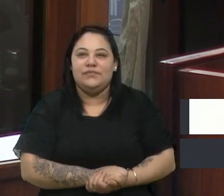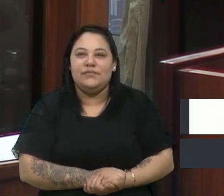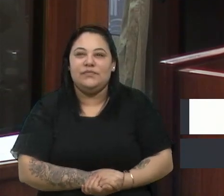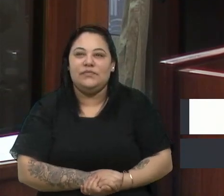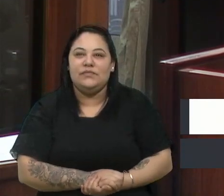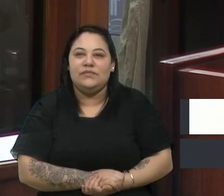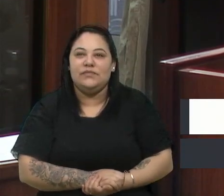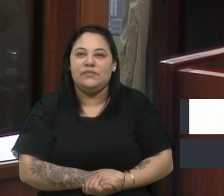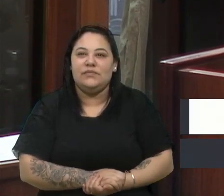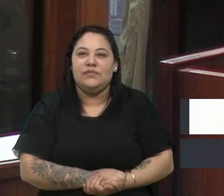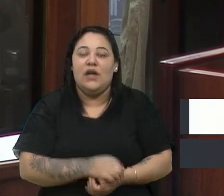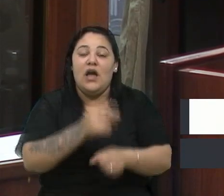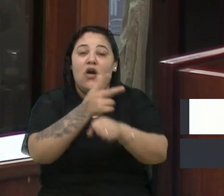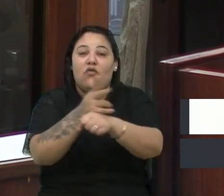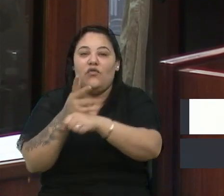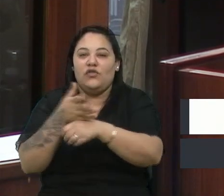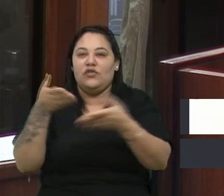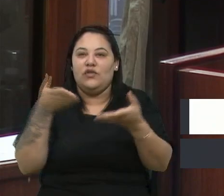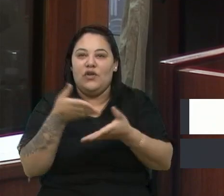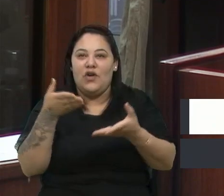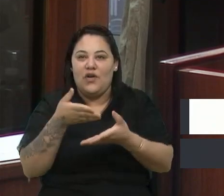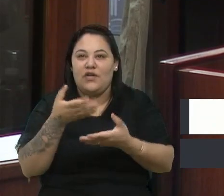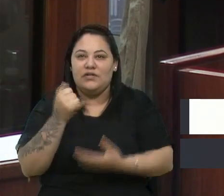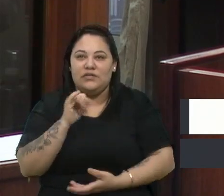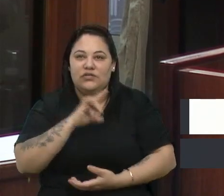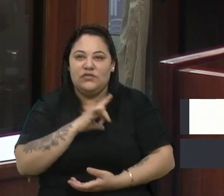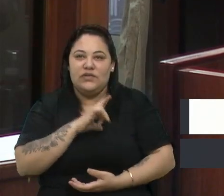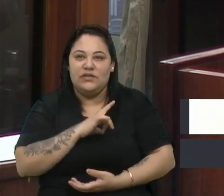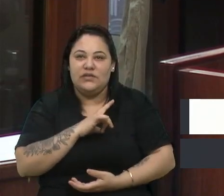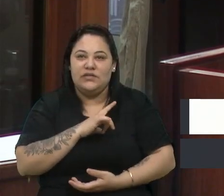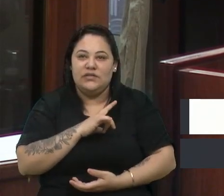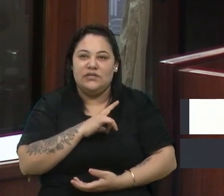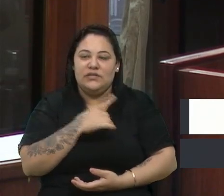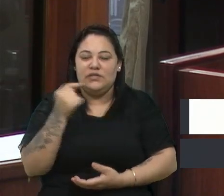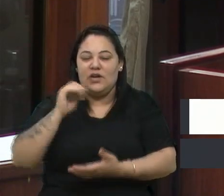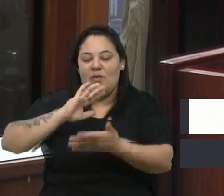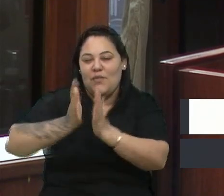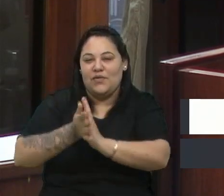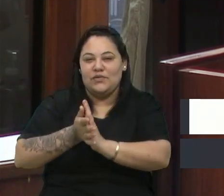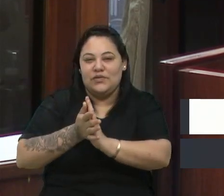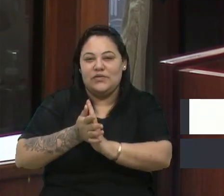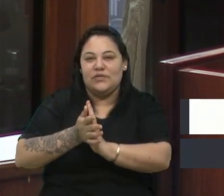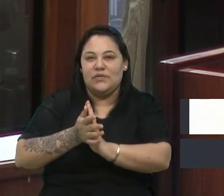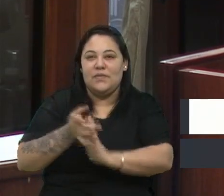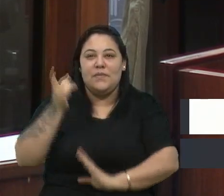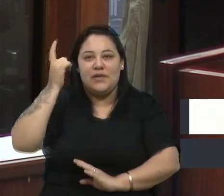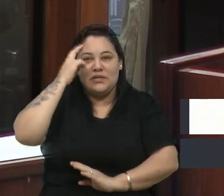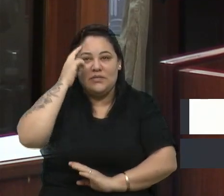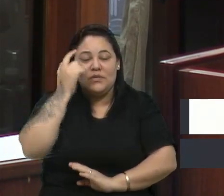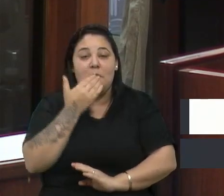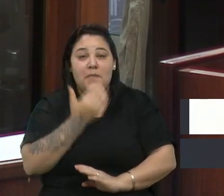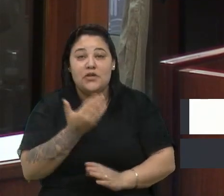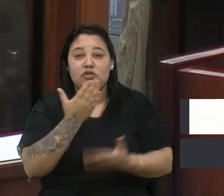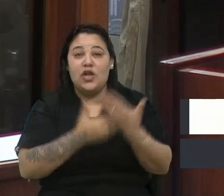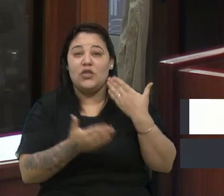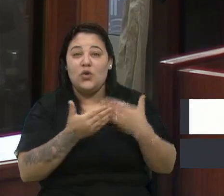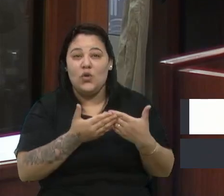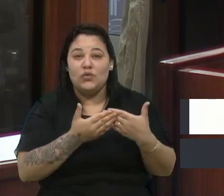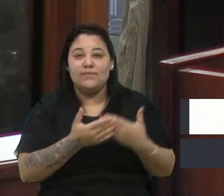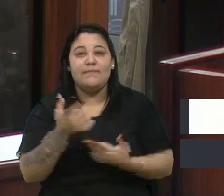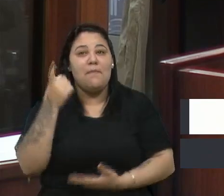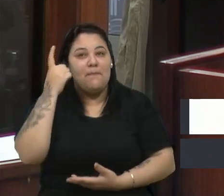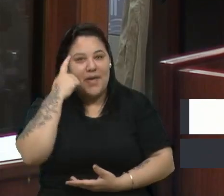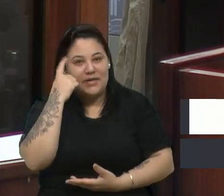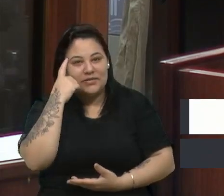que se fosse assim, sairia daqui cheio de preconceitos e reflexões. Peço a todos que pensem,